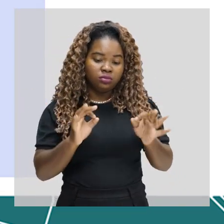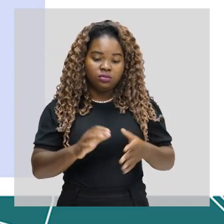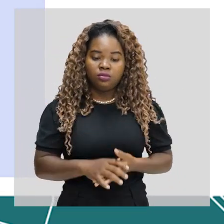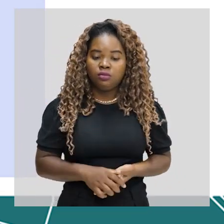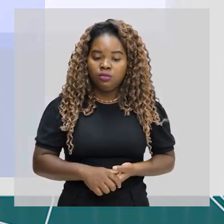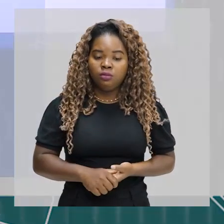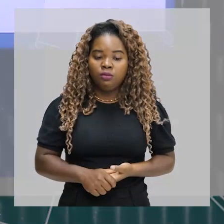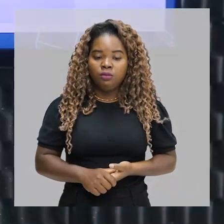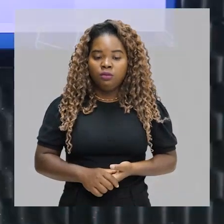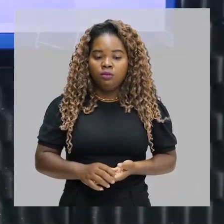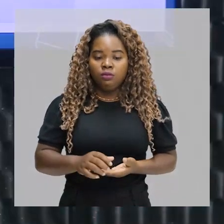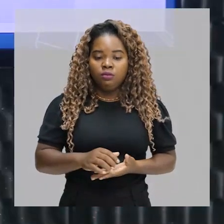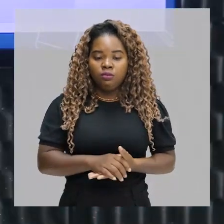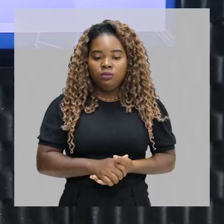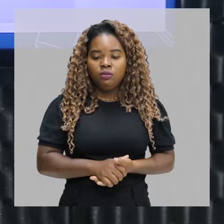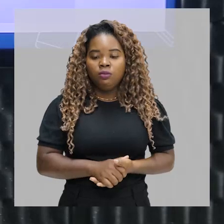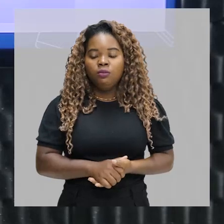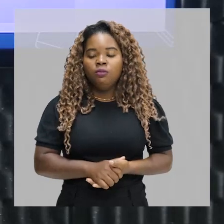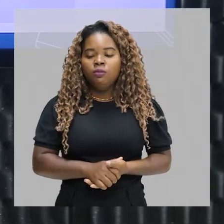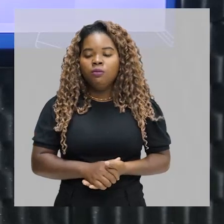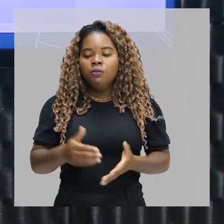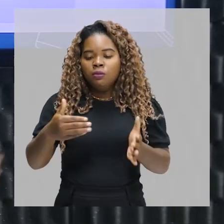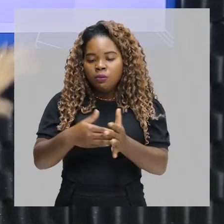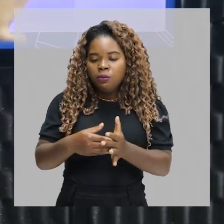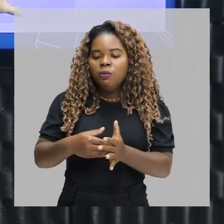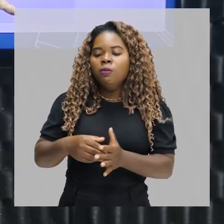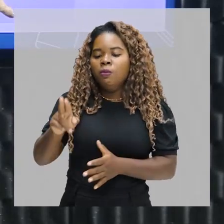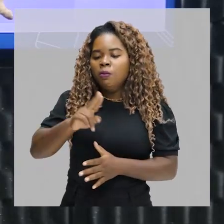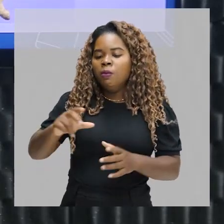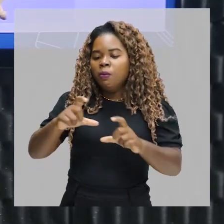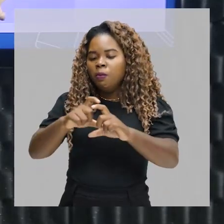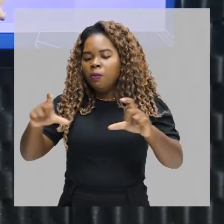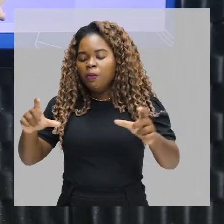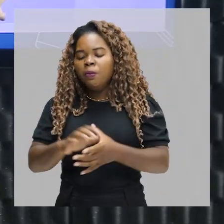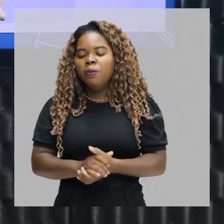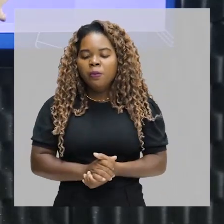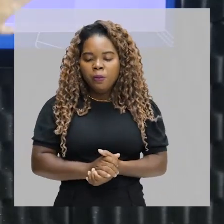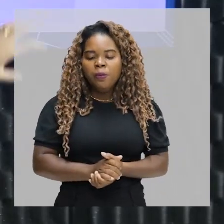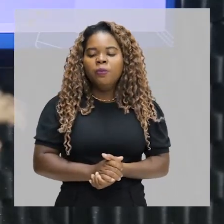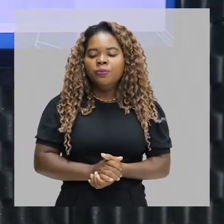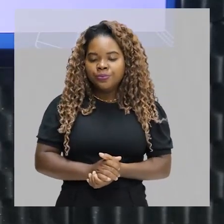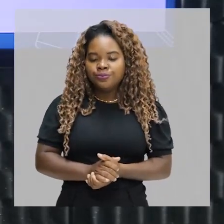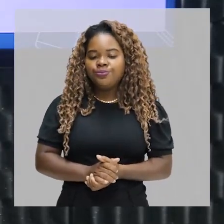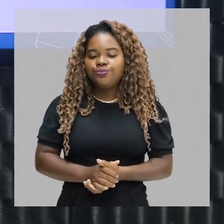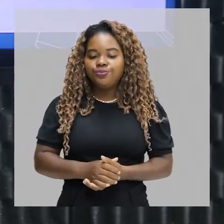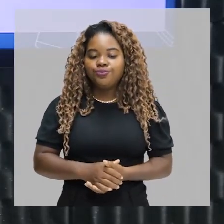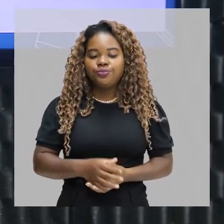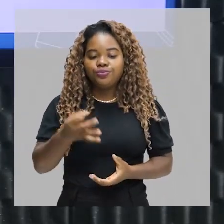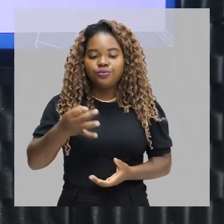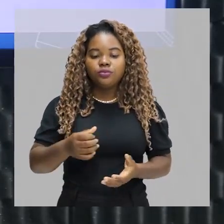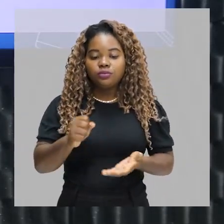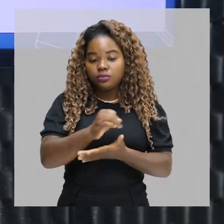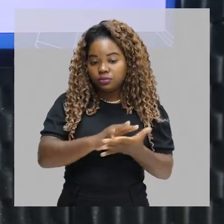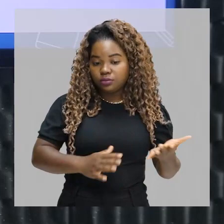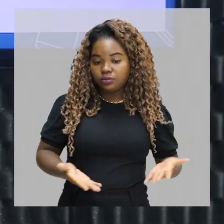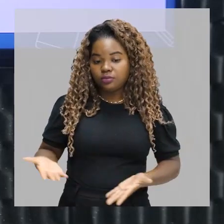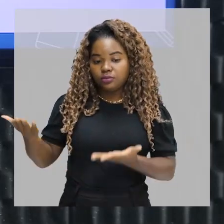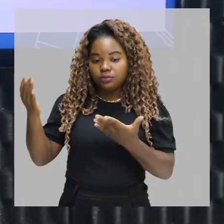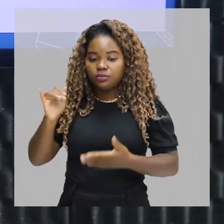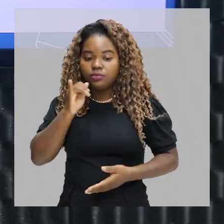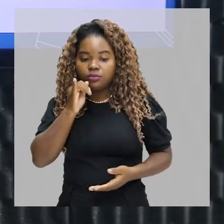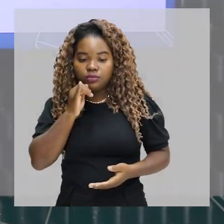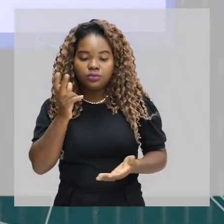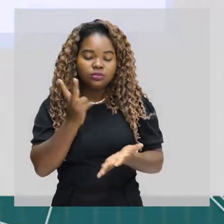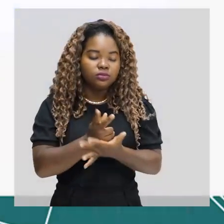exemplo negativo. E every eu uso para falar de sentenças afirmativas. No caso dos exemplos,